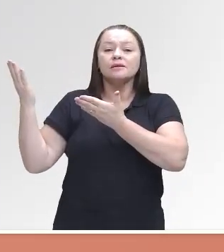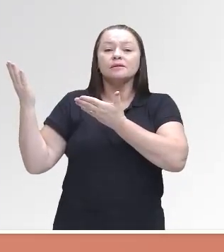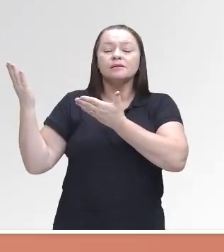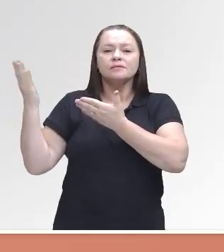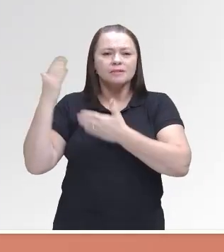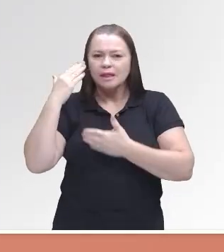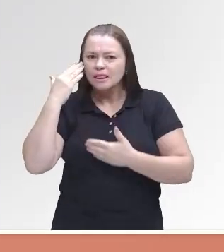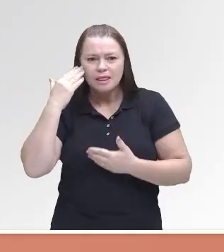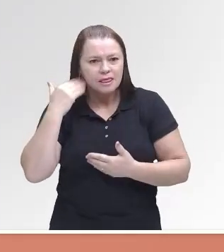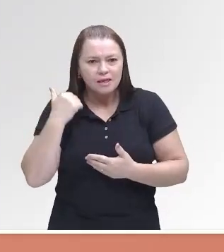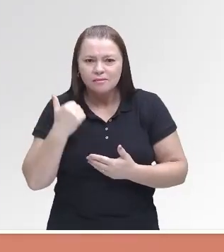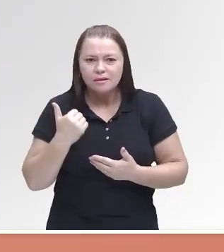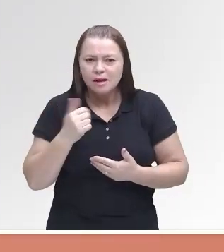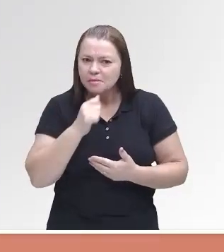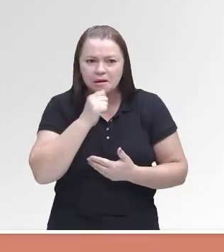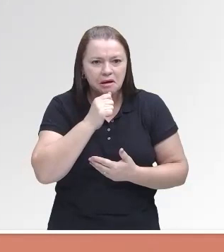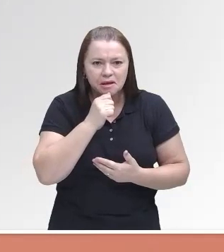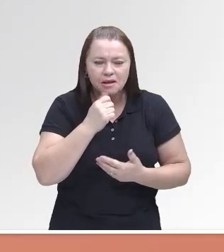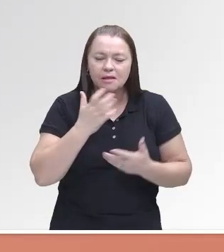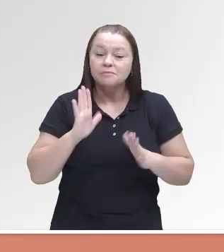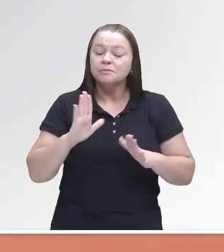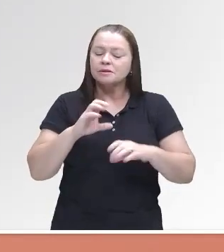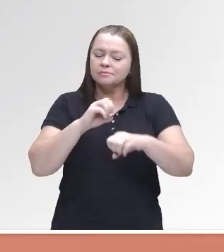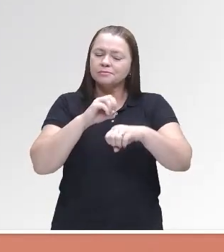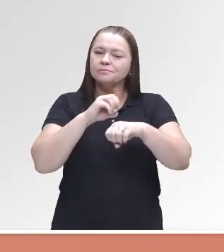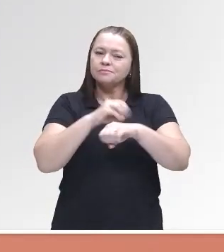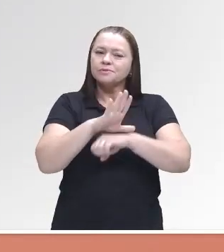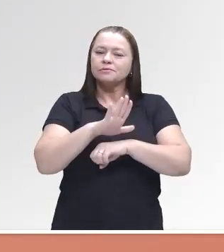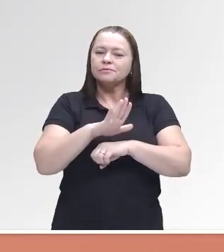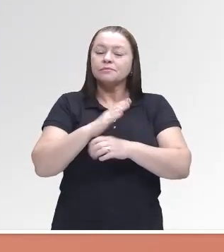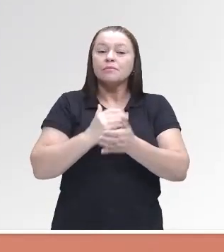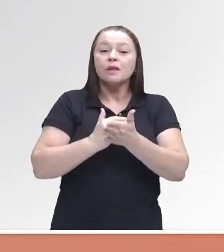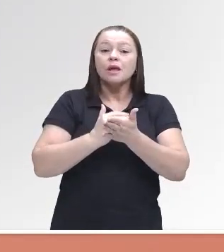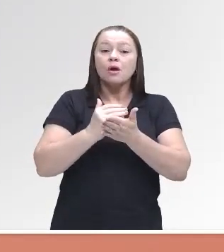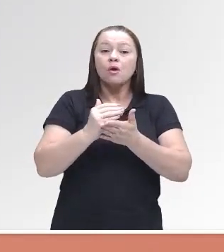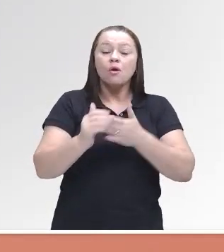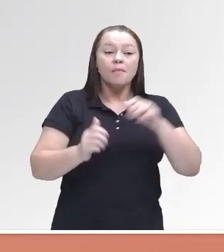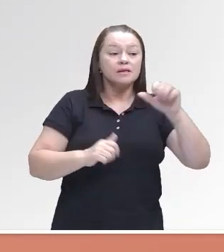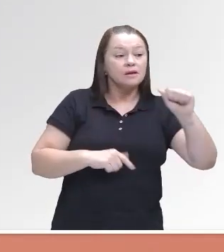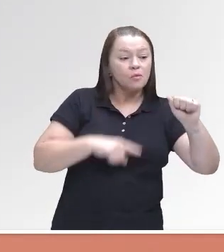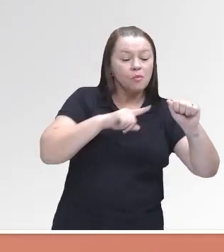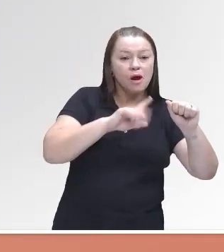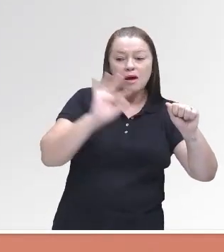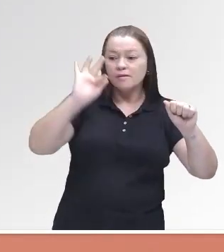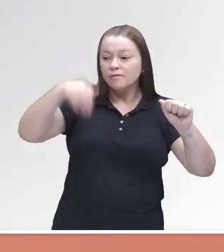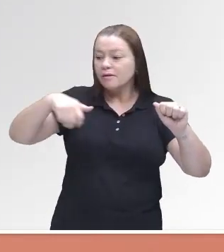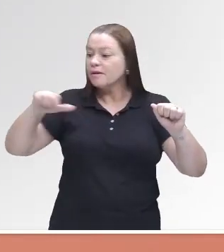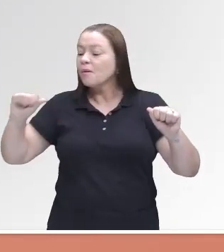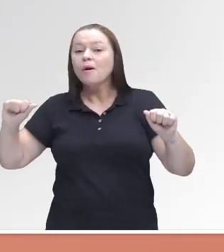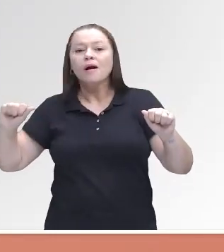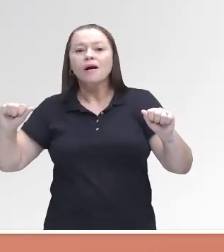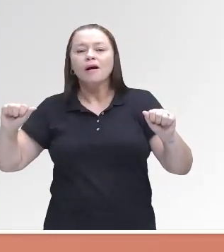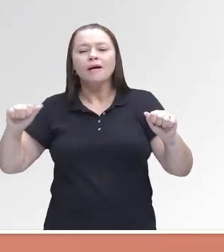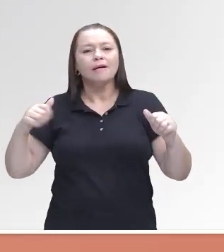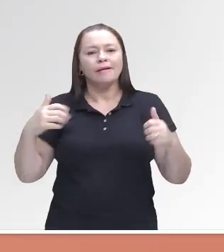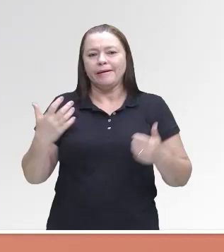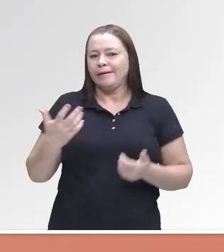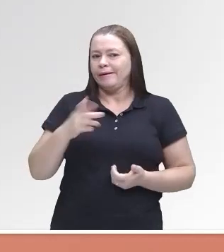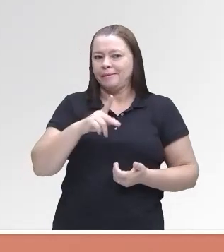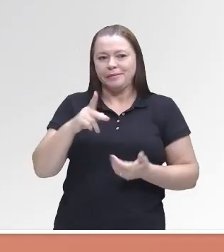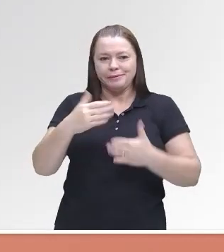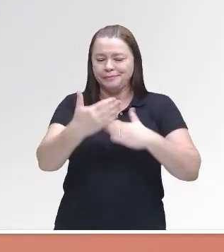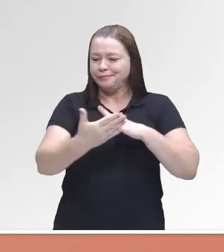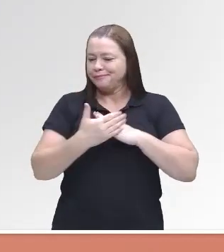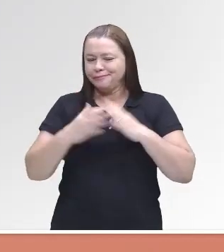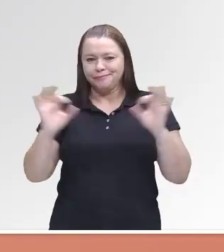Não sabem ainda? Mais uma dica, começa com A e termina com A. Aí, professora, a senhora não me ajudou